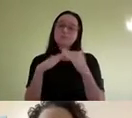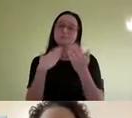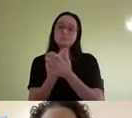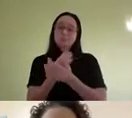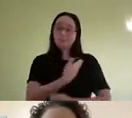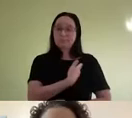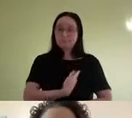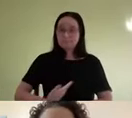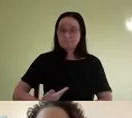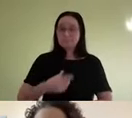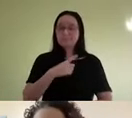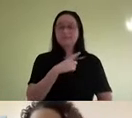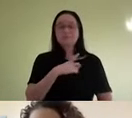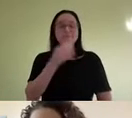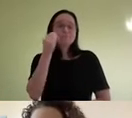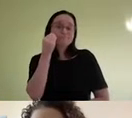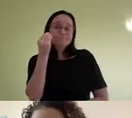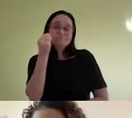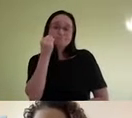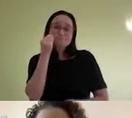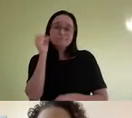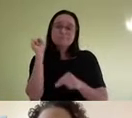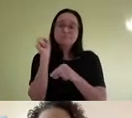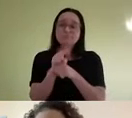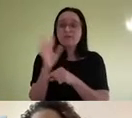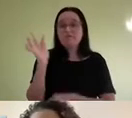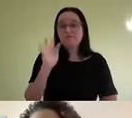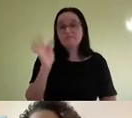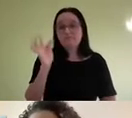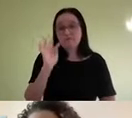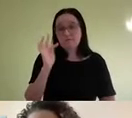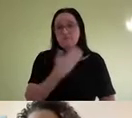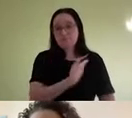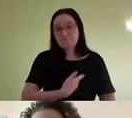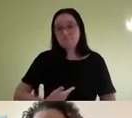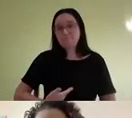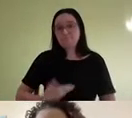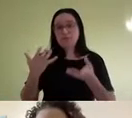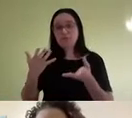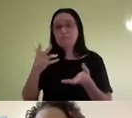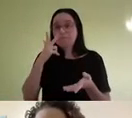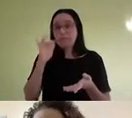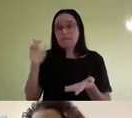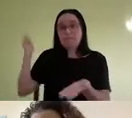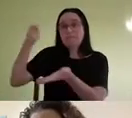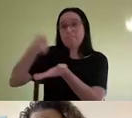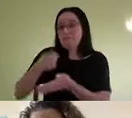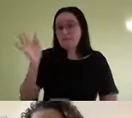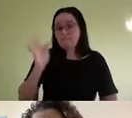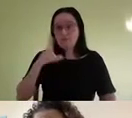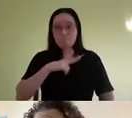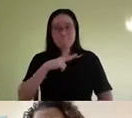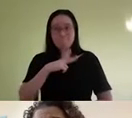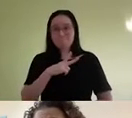eu tentei também entrar numa faculdade pública, porque meus pais não tinham condições de bancar uma faculdade particular,